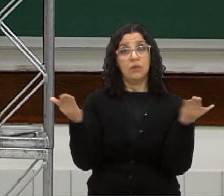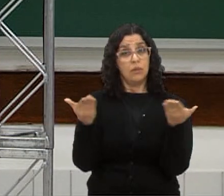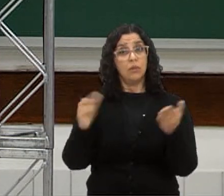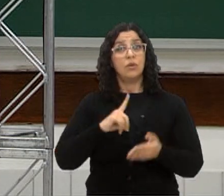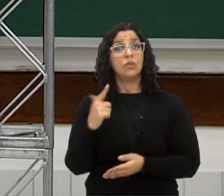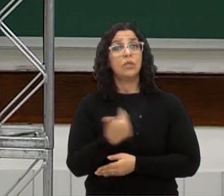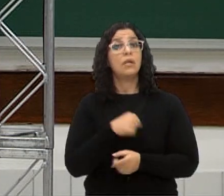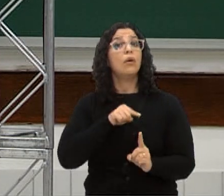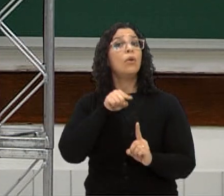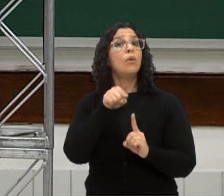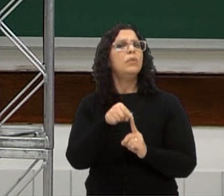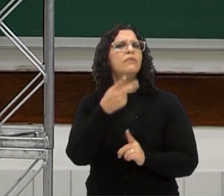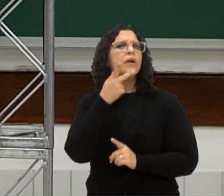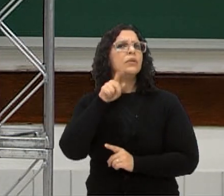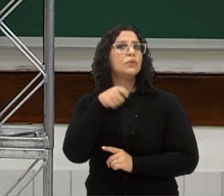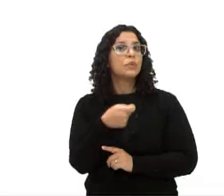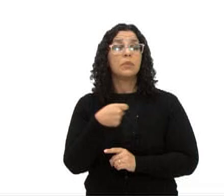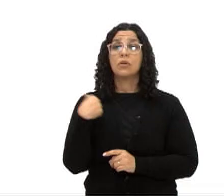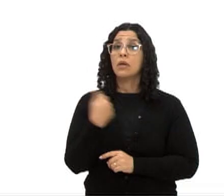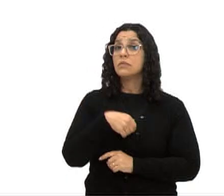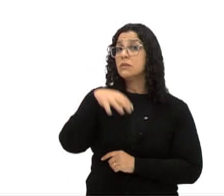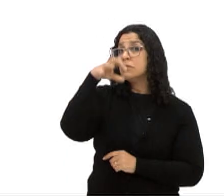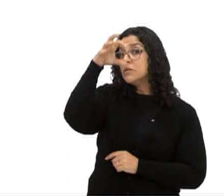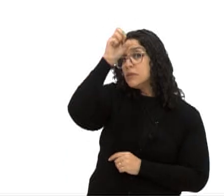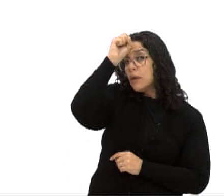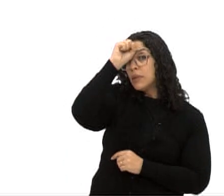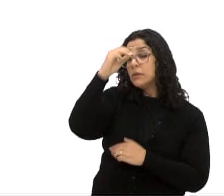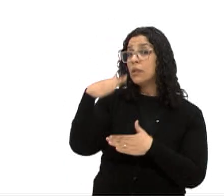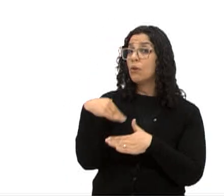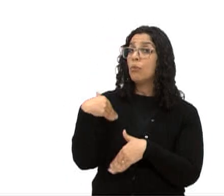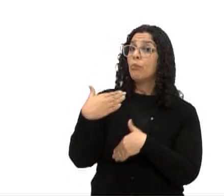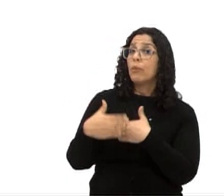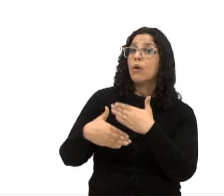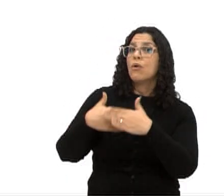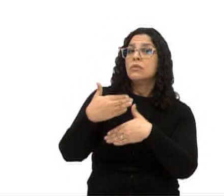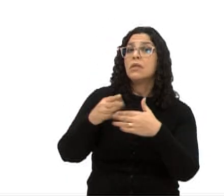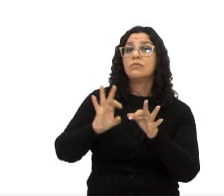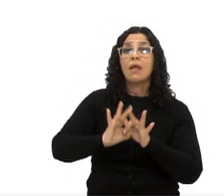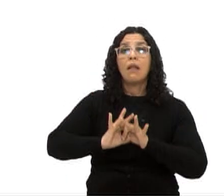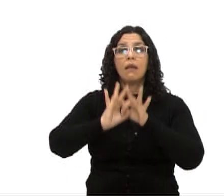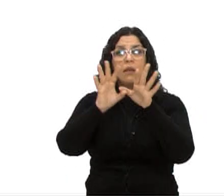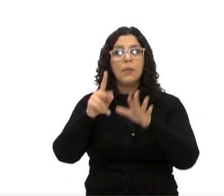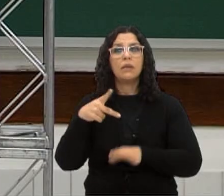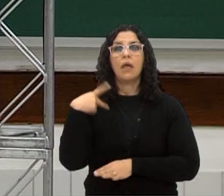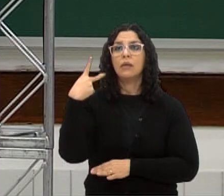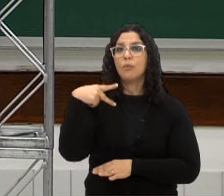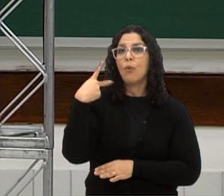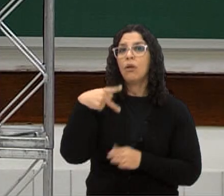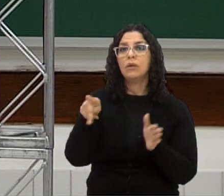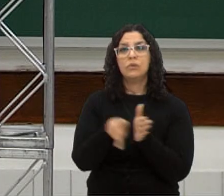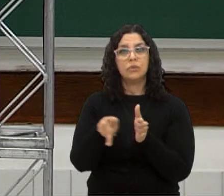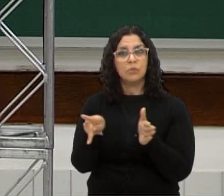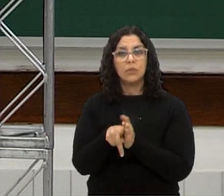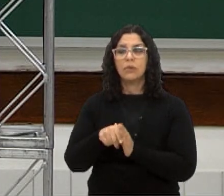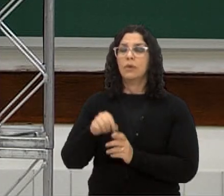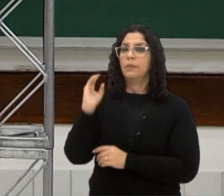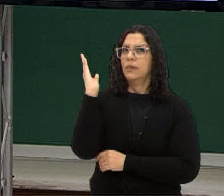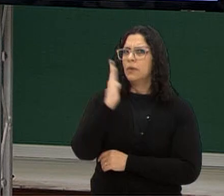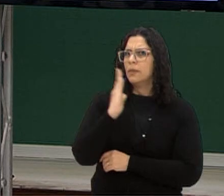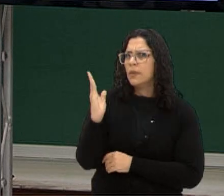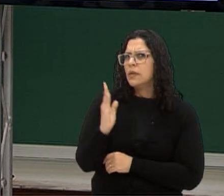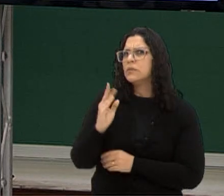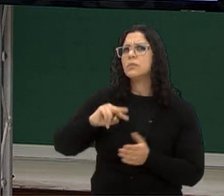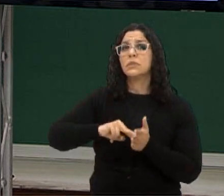temos esse objetivo aqui, aprender sobre o processo de emancipação política do Brasil. Emancipação política, o que é